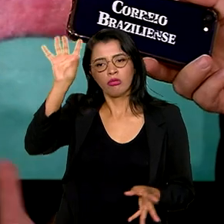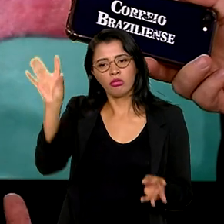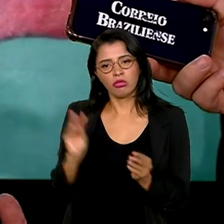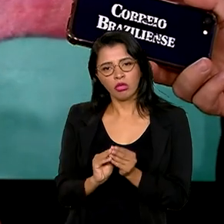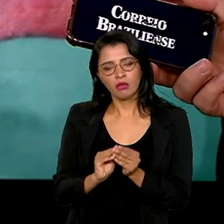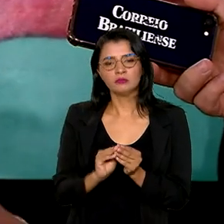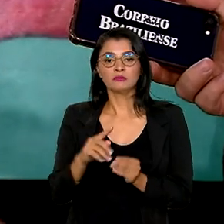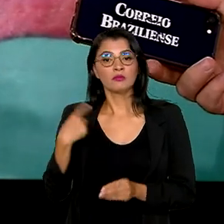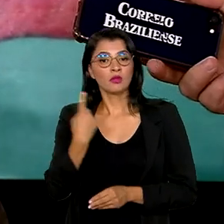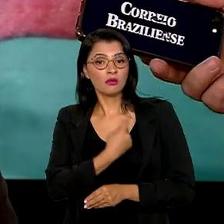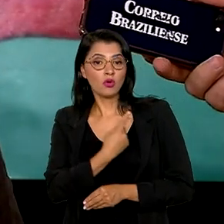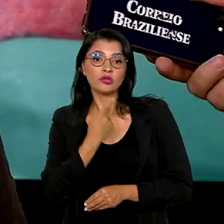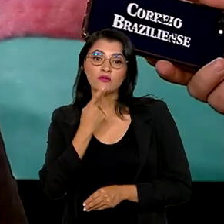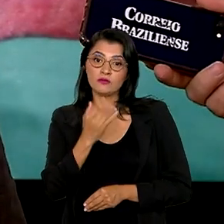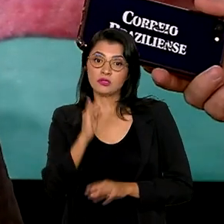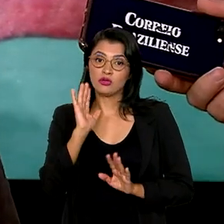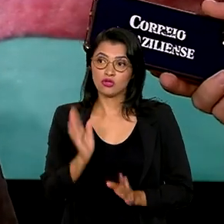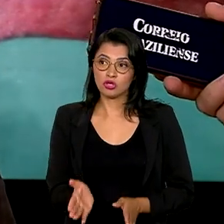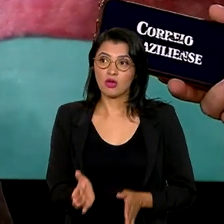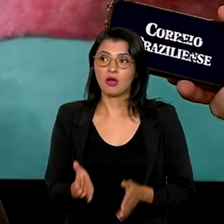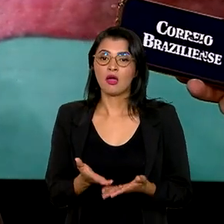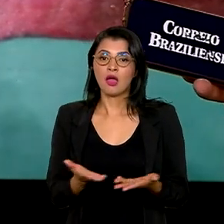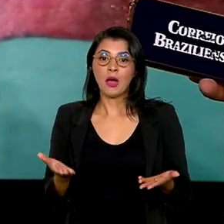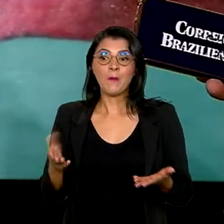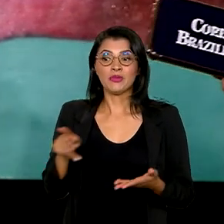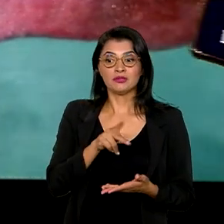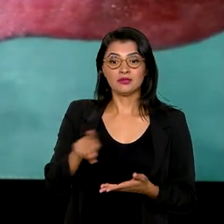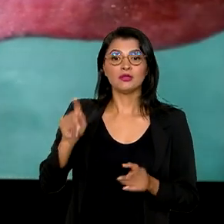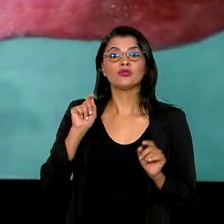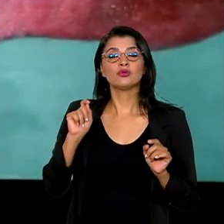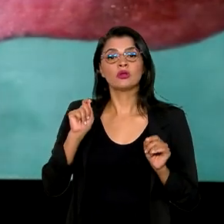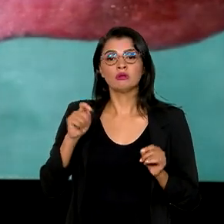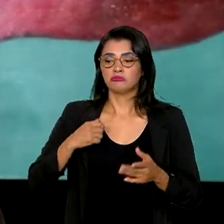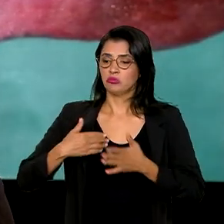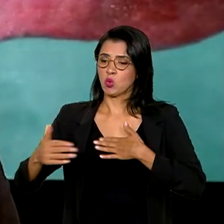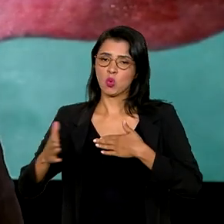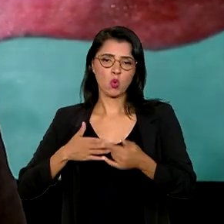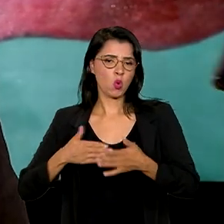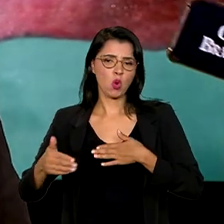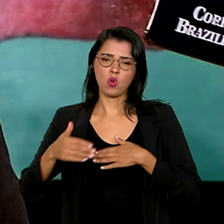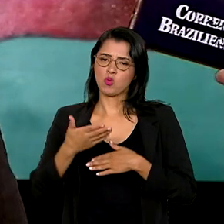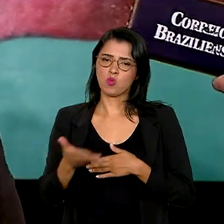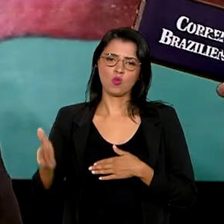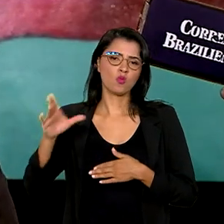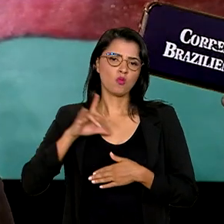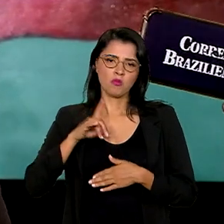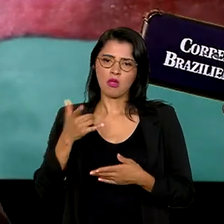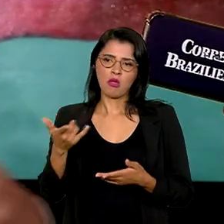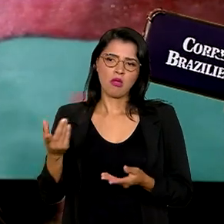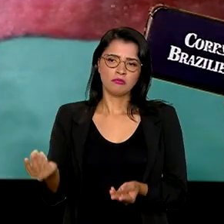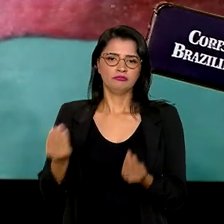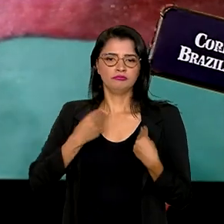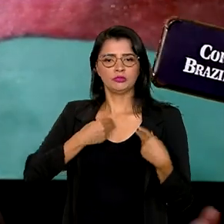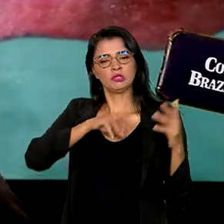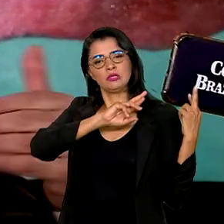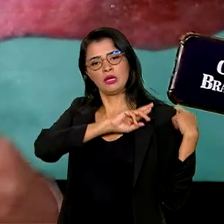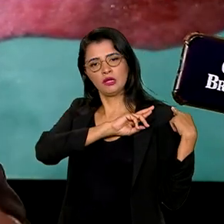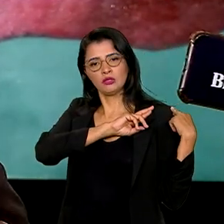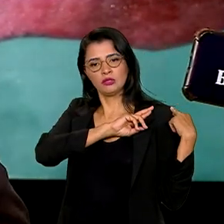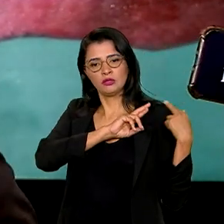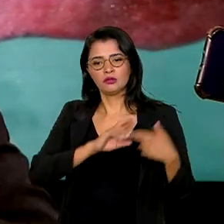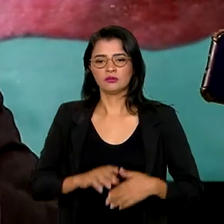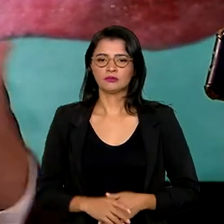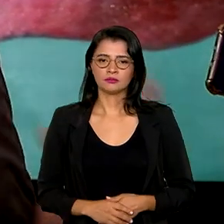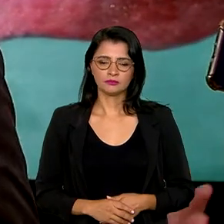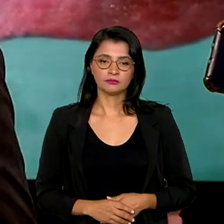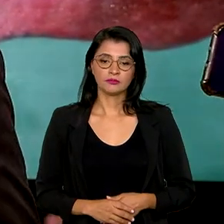de nossa parte eu tinha dito para o presidente que qualquer que fosse a com bença que ele nos desce desde que